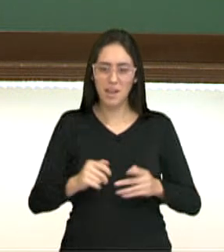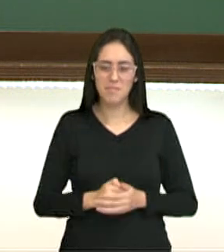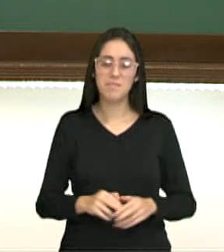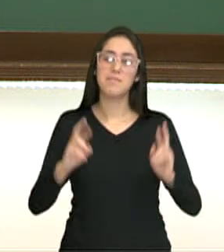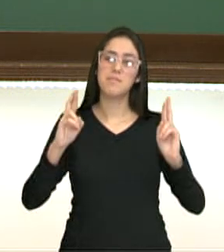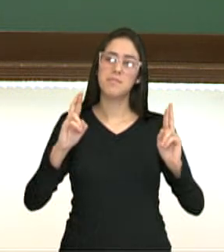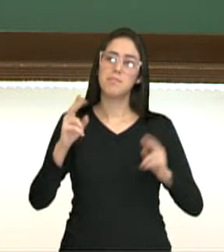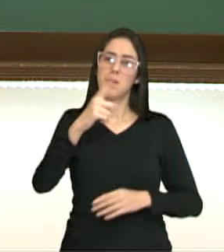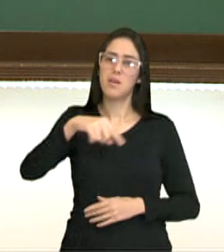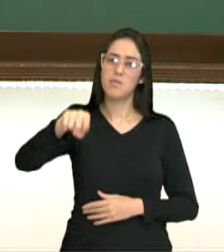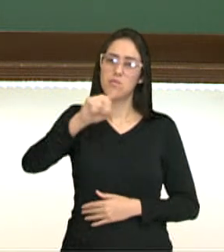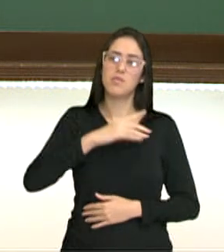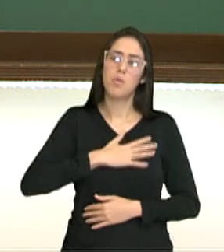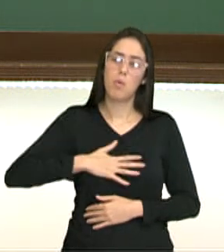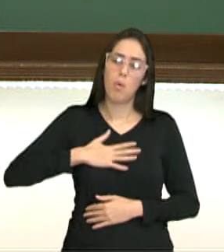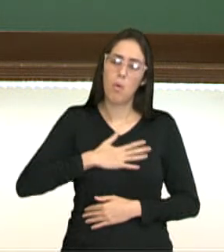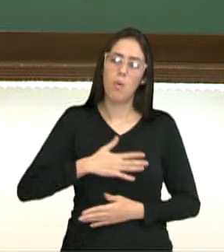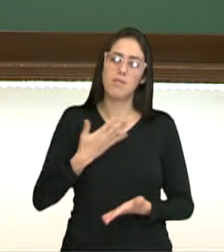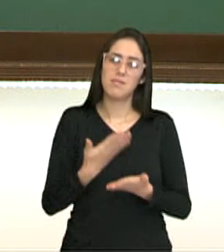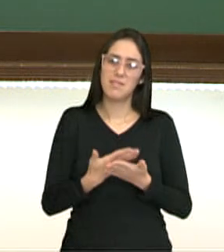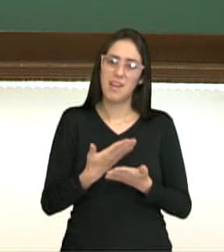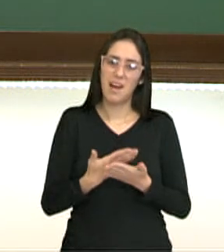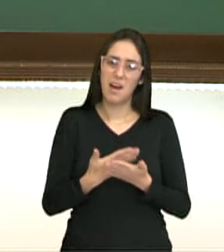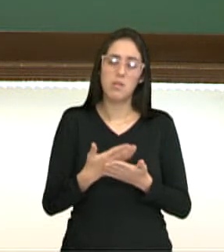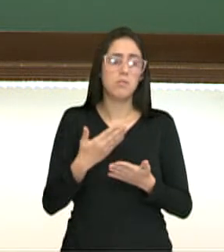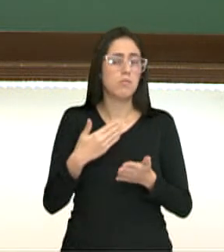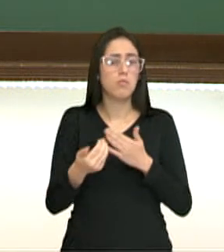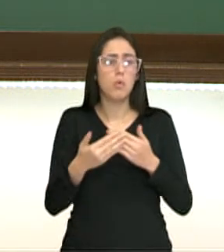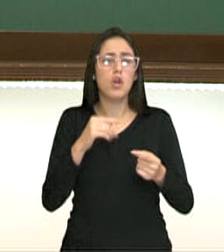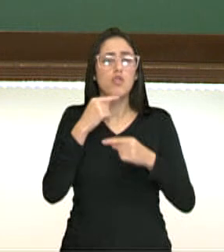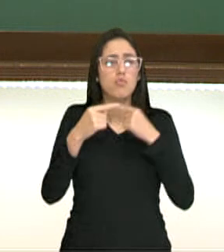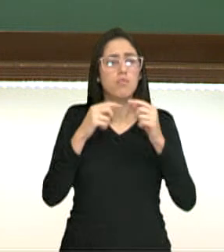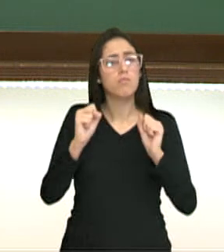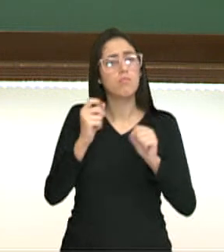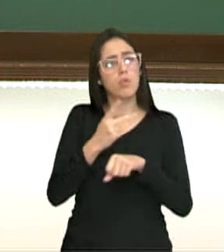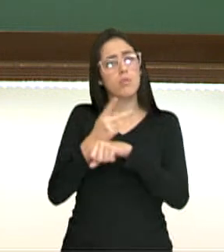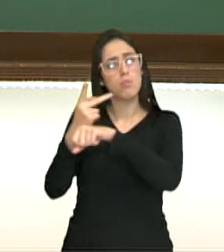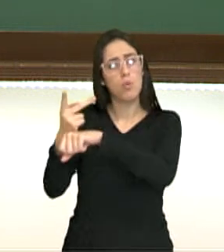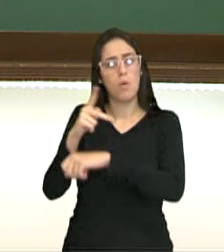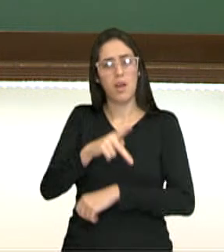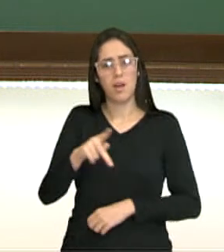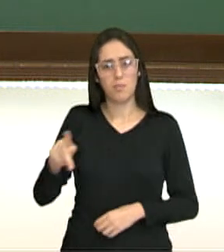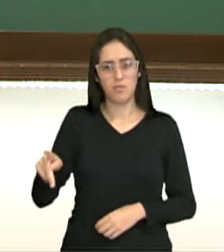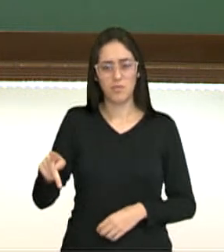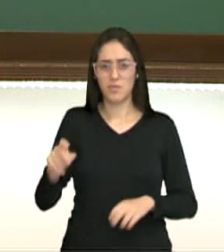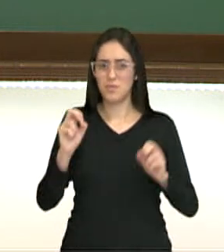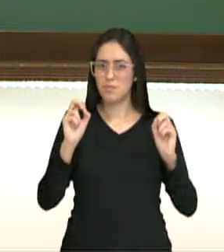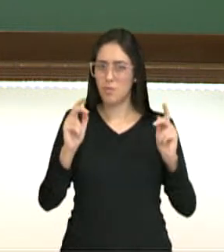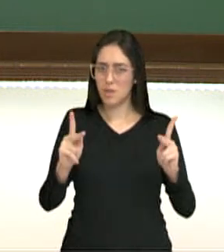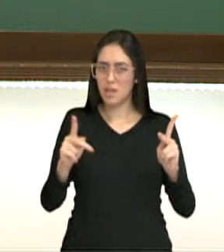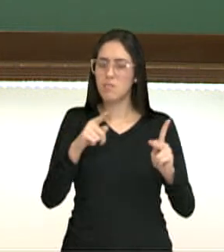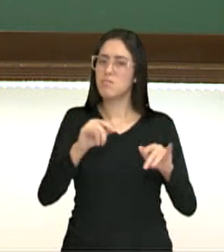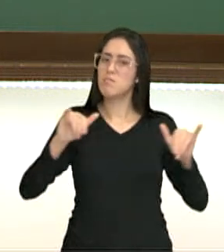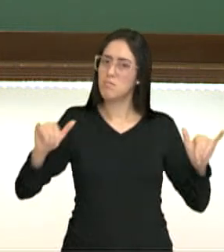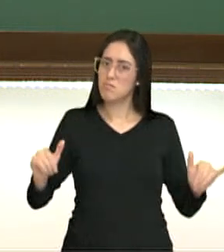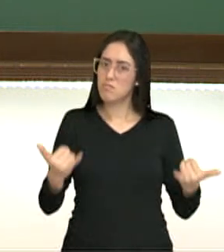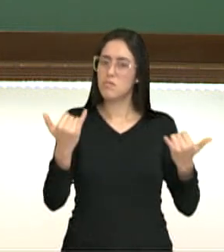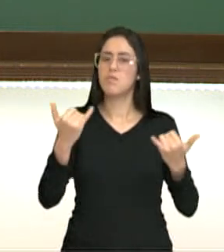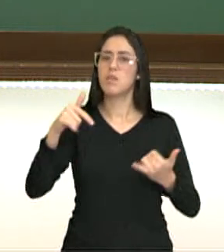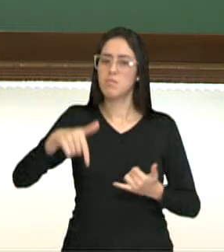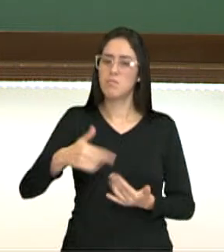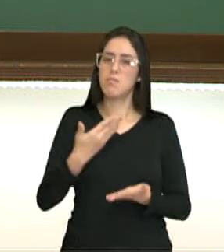que vocês tenham gostado dessa aula. Qualquer coisa, consulte o seu professor. Ó, para isso serve Aula